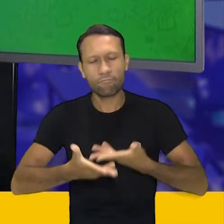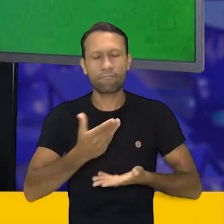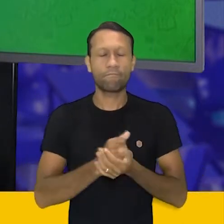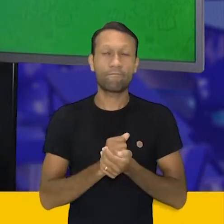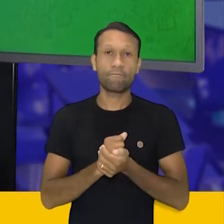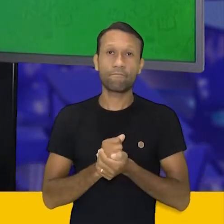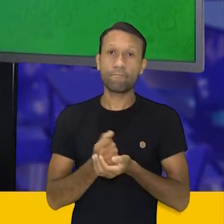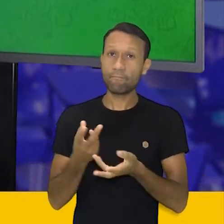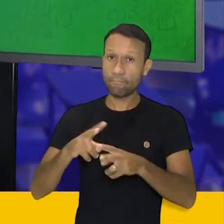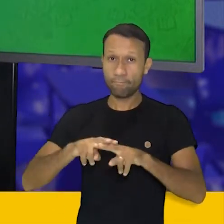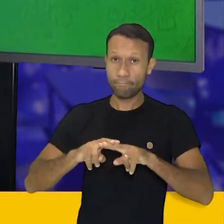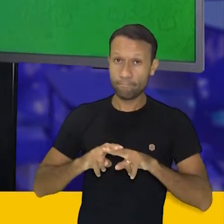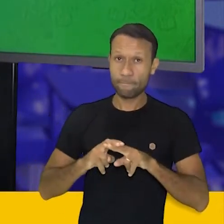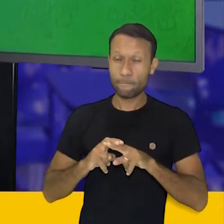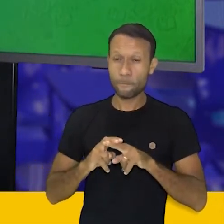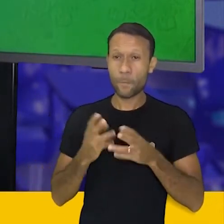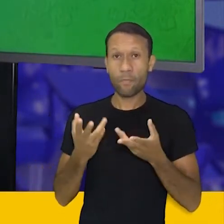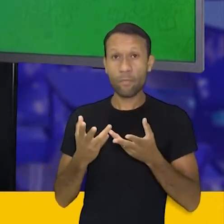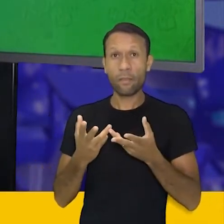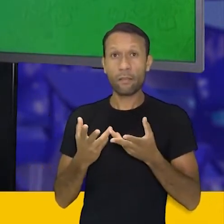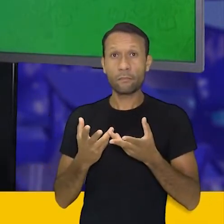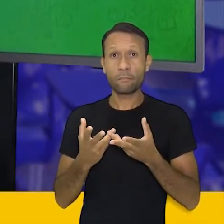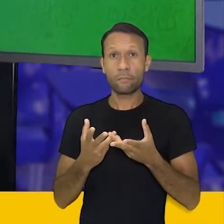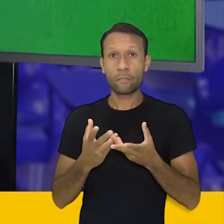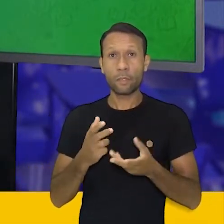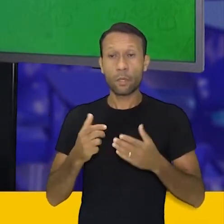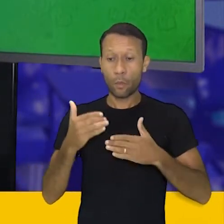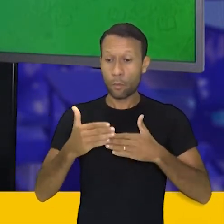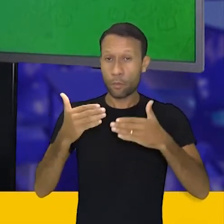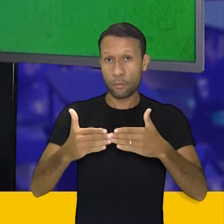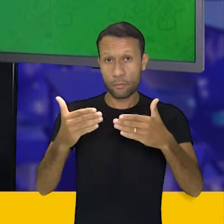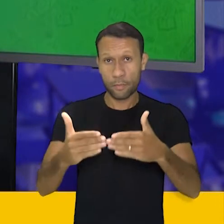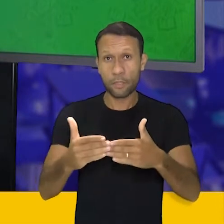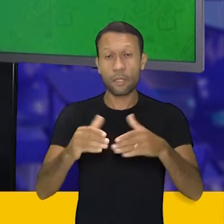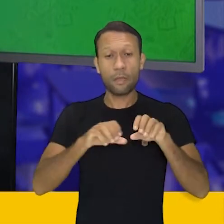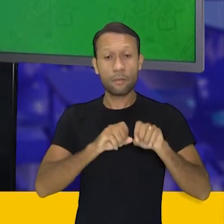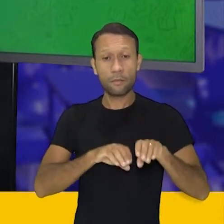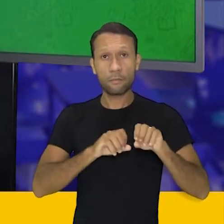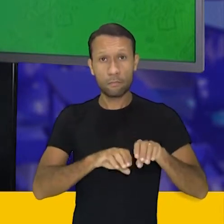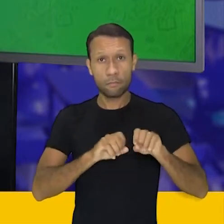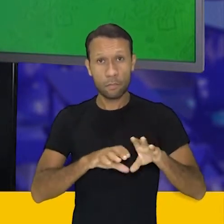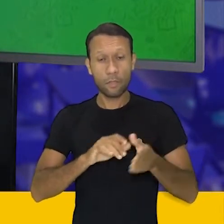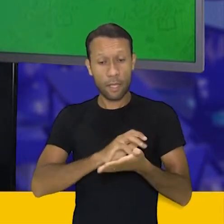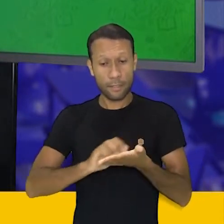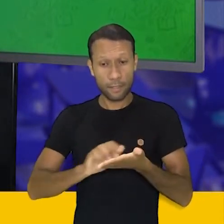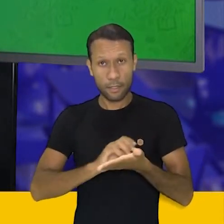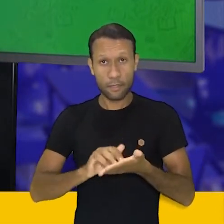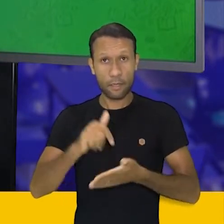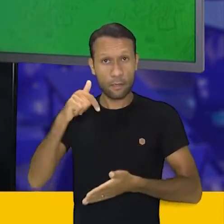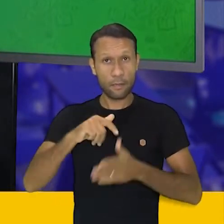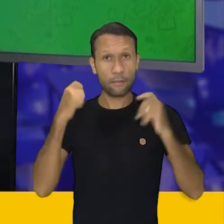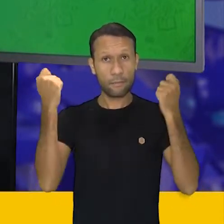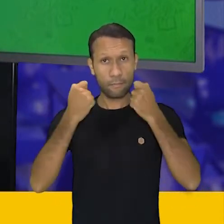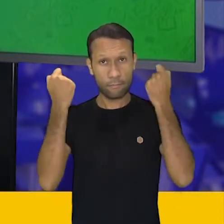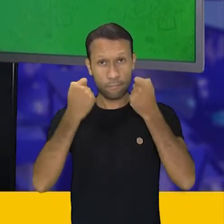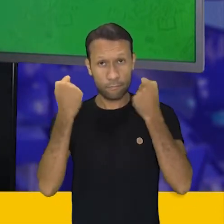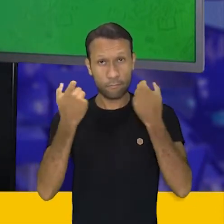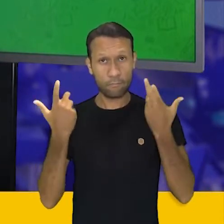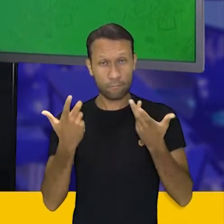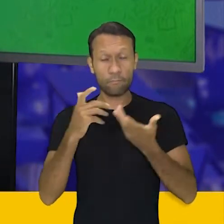plataformas. Então, seguindo orientações do Ministério da Educação, a Secretaria da Educação de